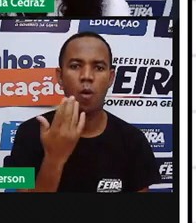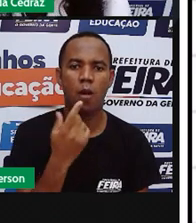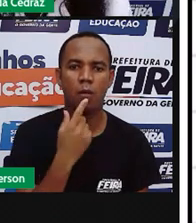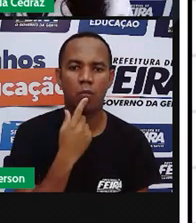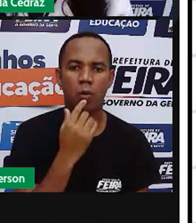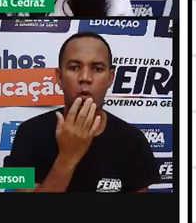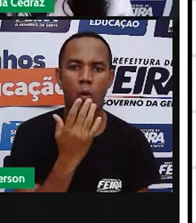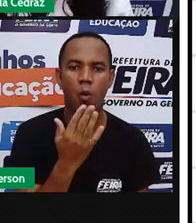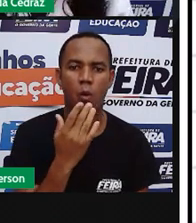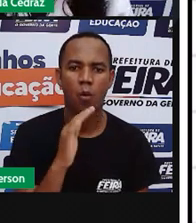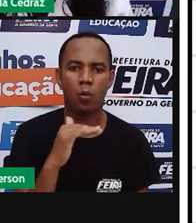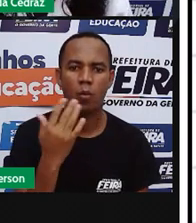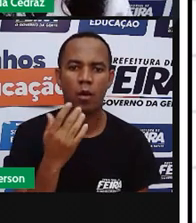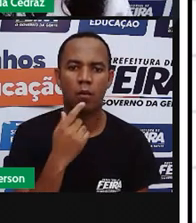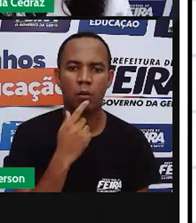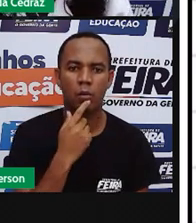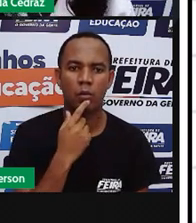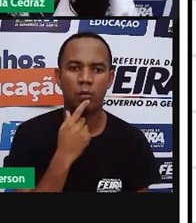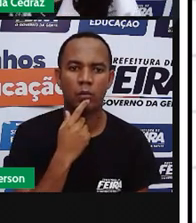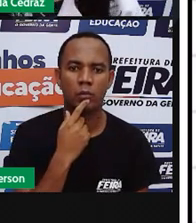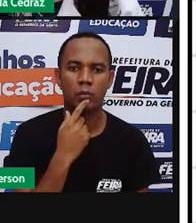do número 1?